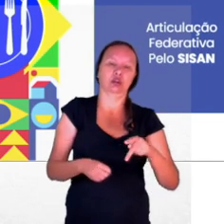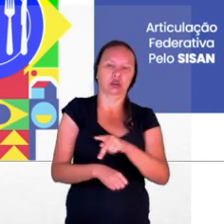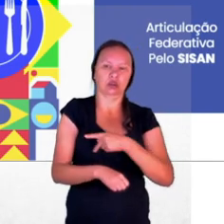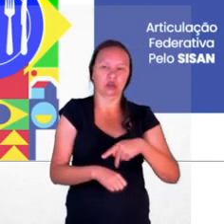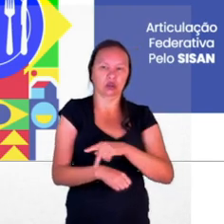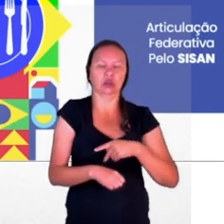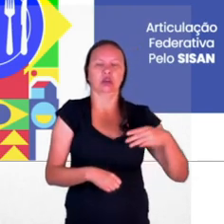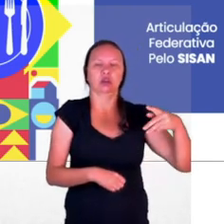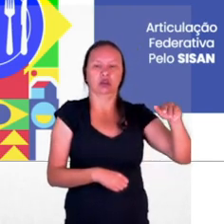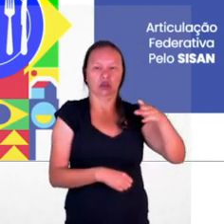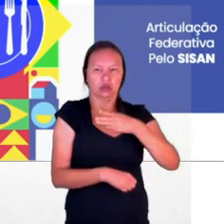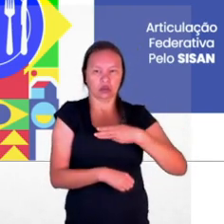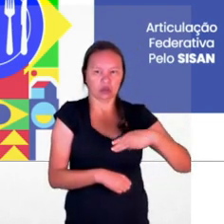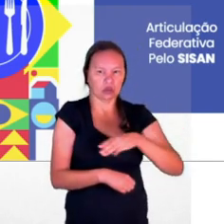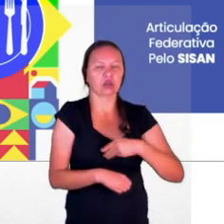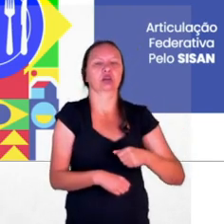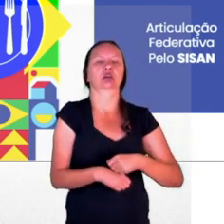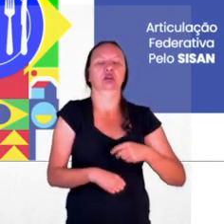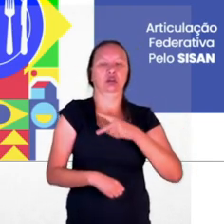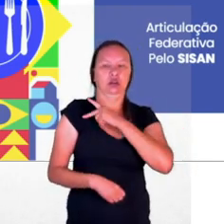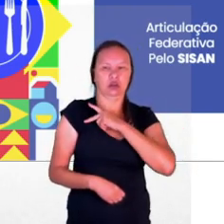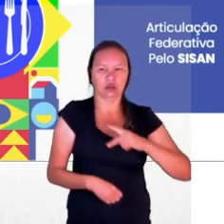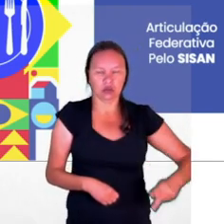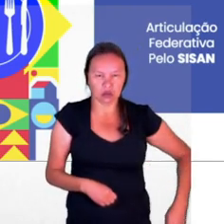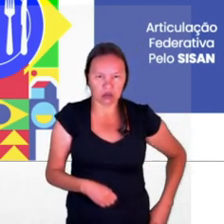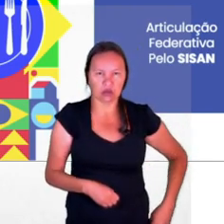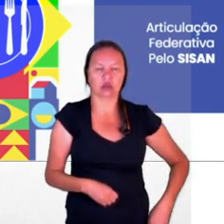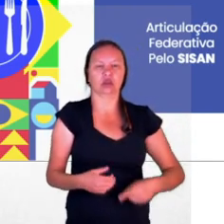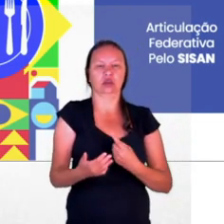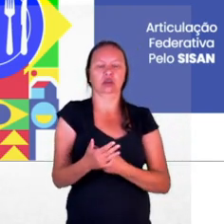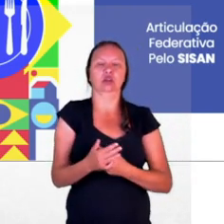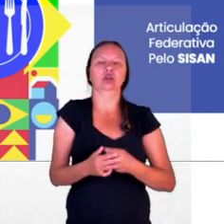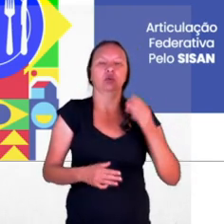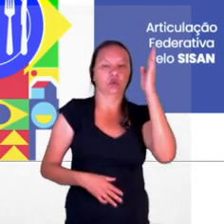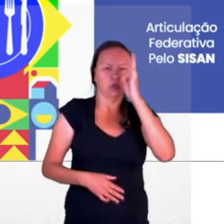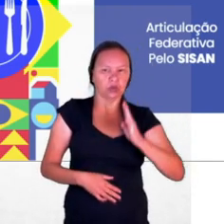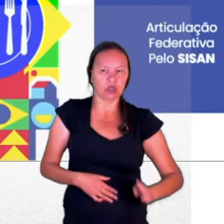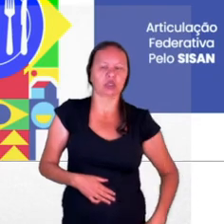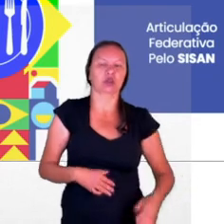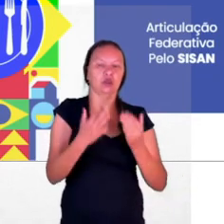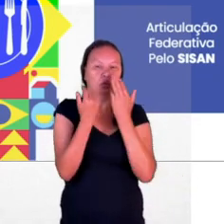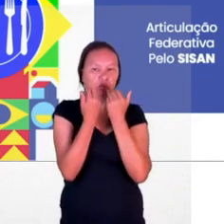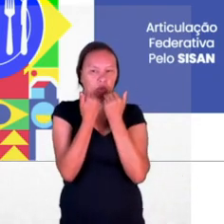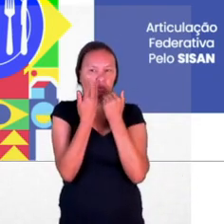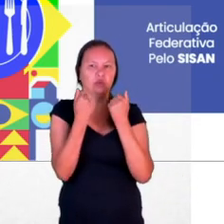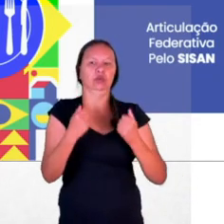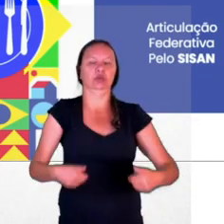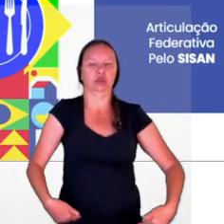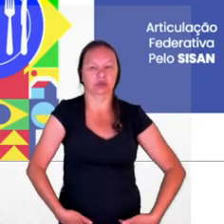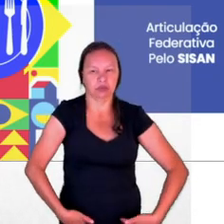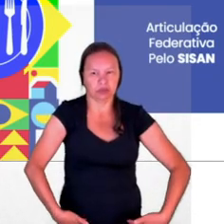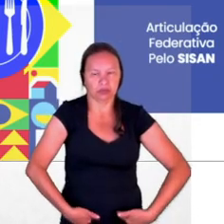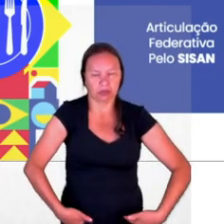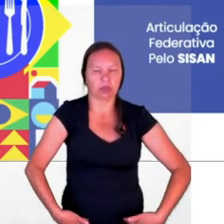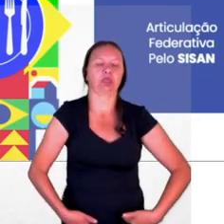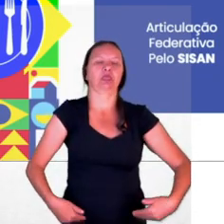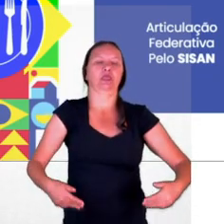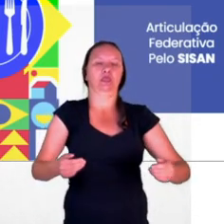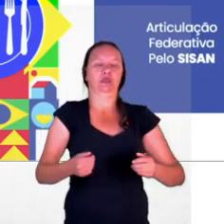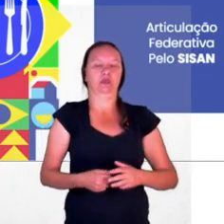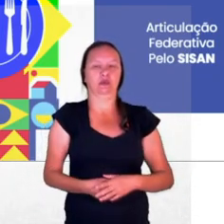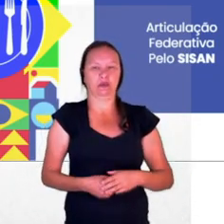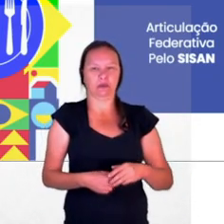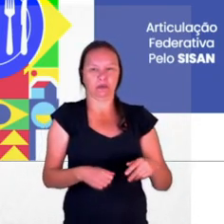municípios eh e outros entes da Federação ao protocolo do Brasil sem fome e a partir disso né olhando paraa priorização de